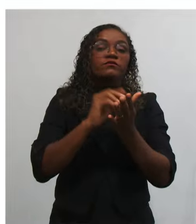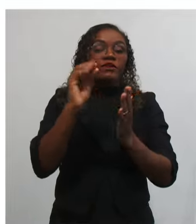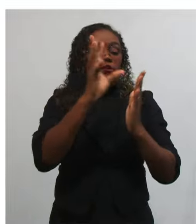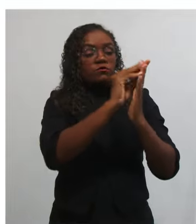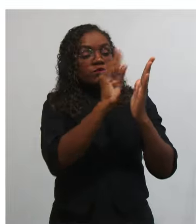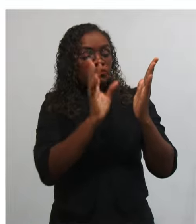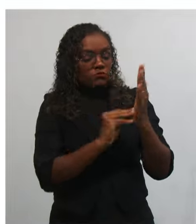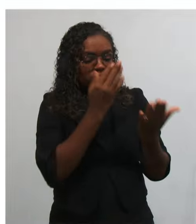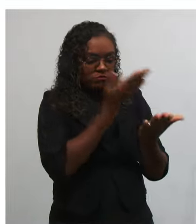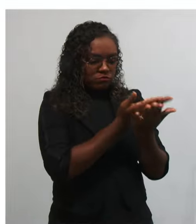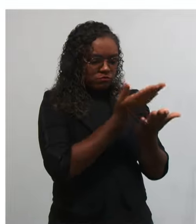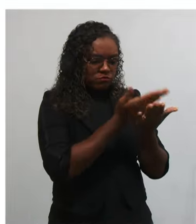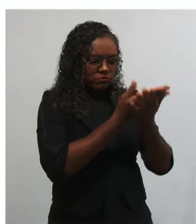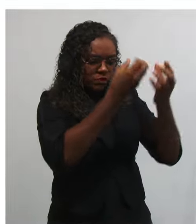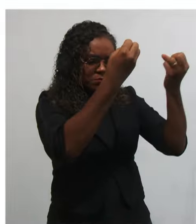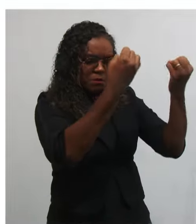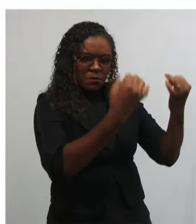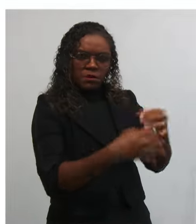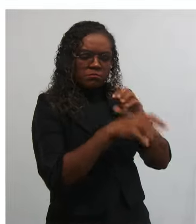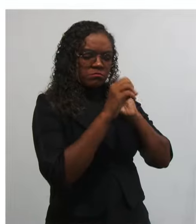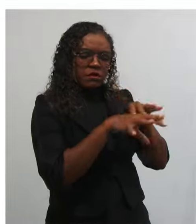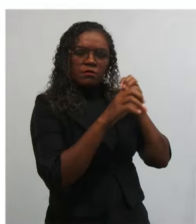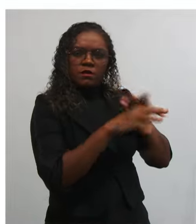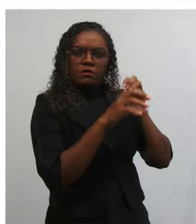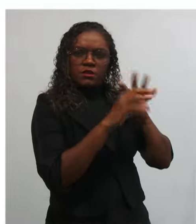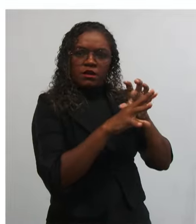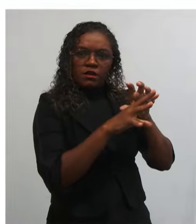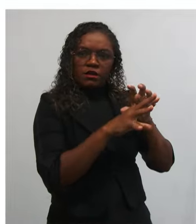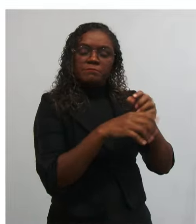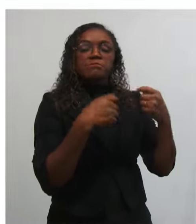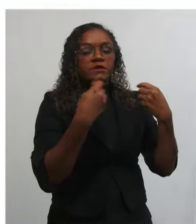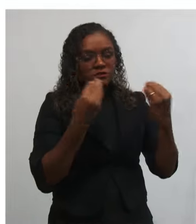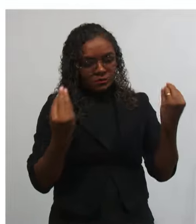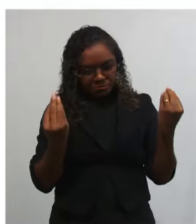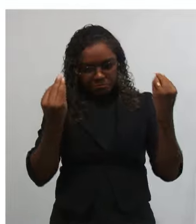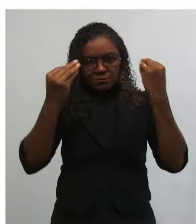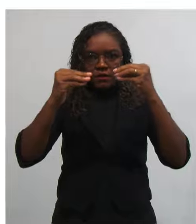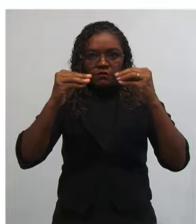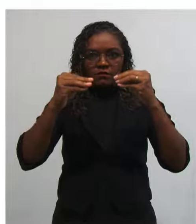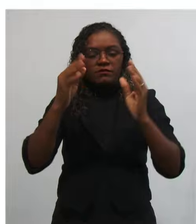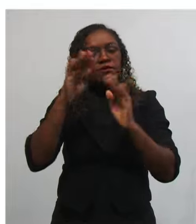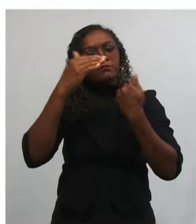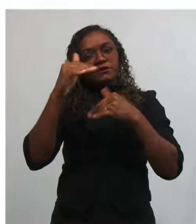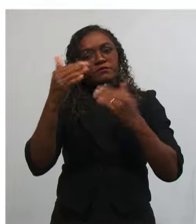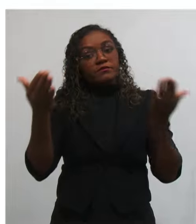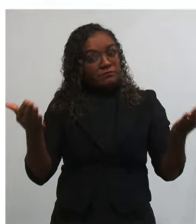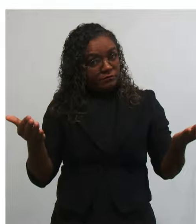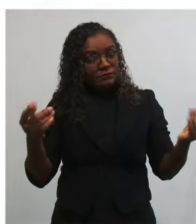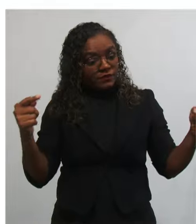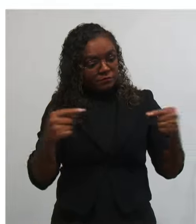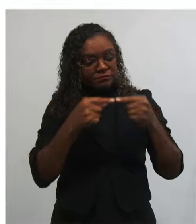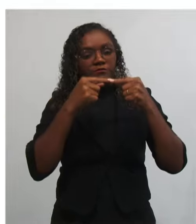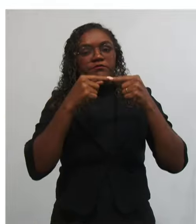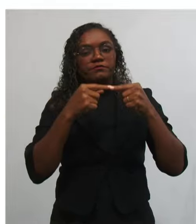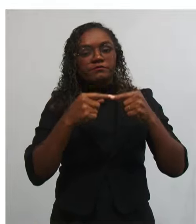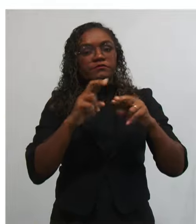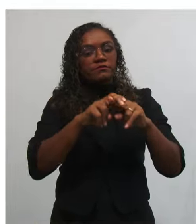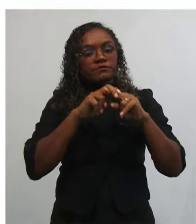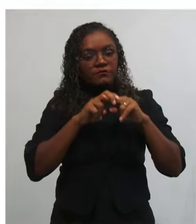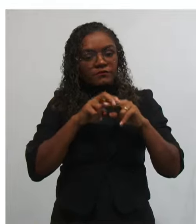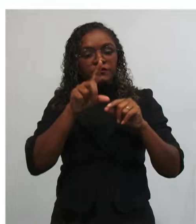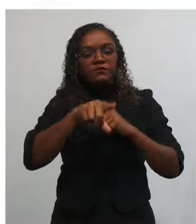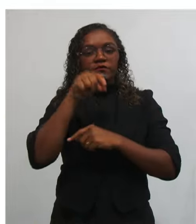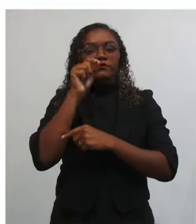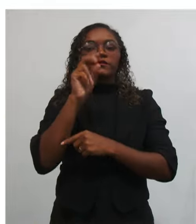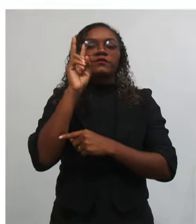ser estudado efetivamente esses conteúdos deverão ser avaliados E aí nessa escolha de